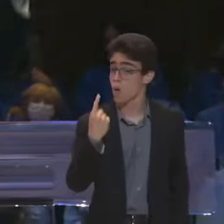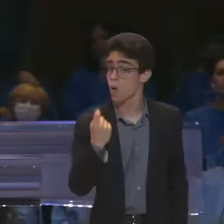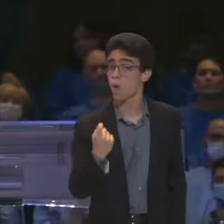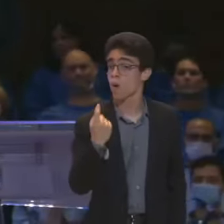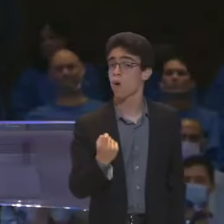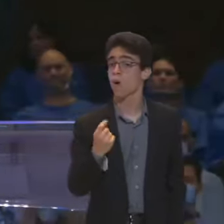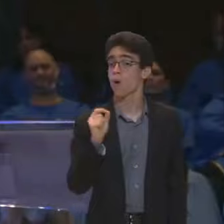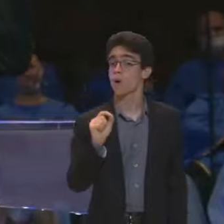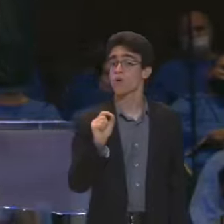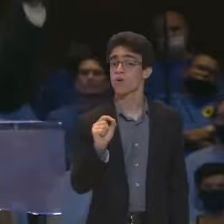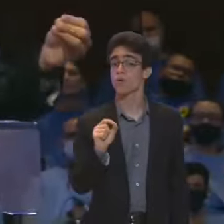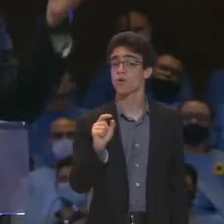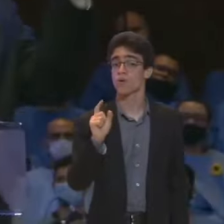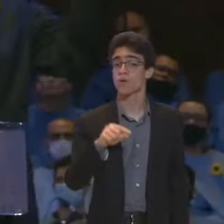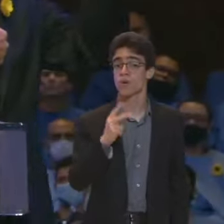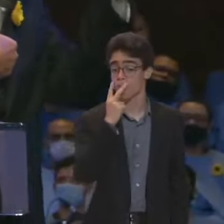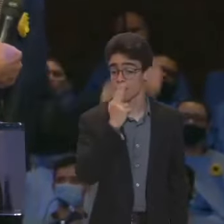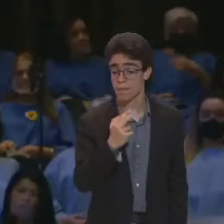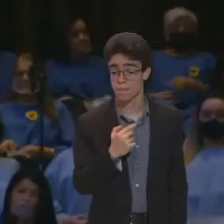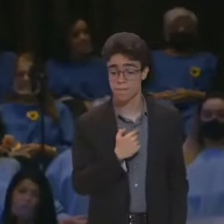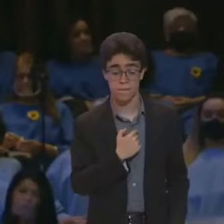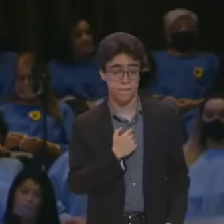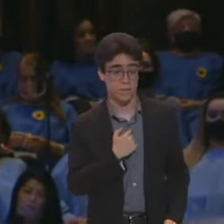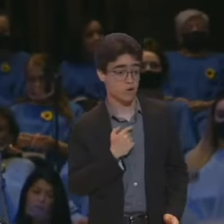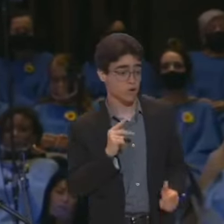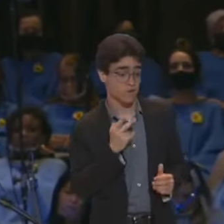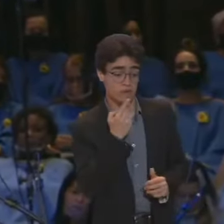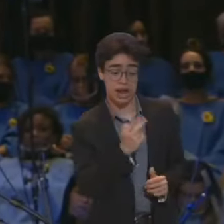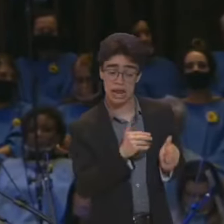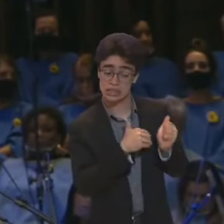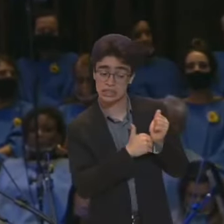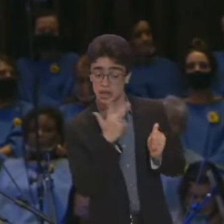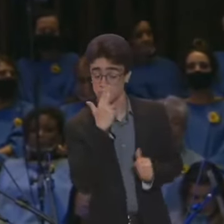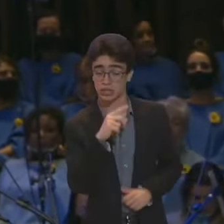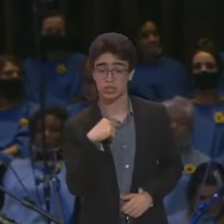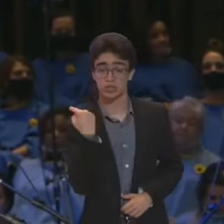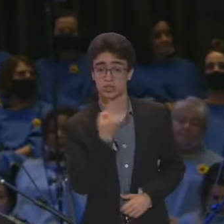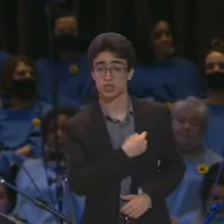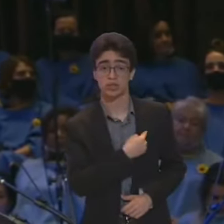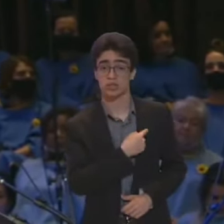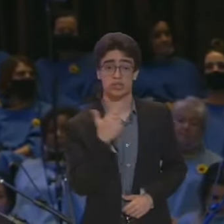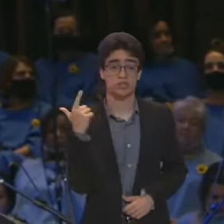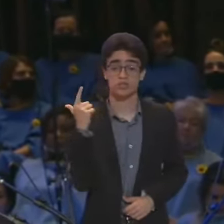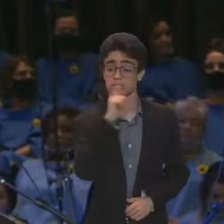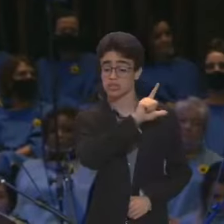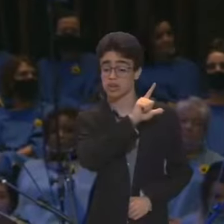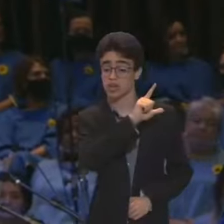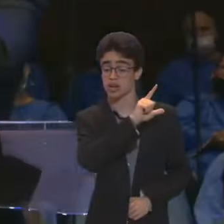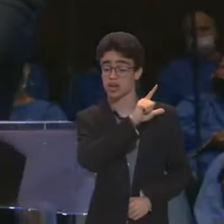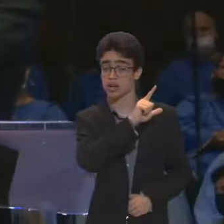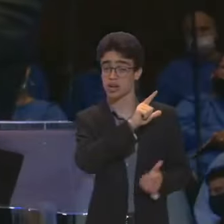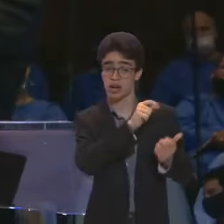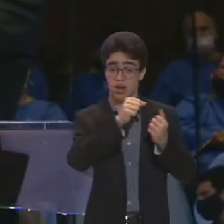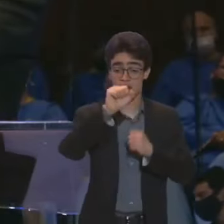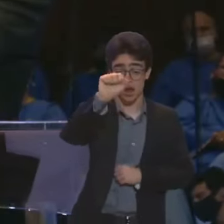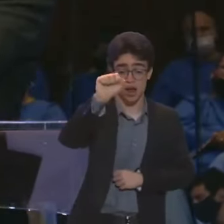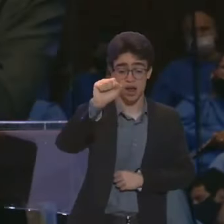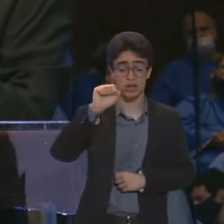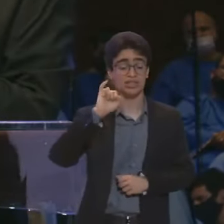segredo e a relação do meu sucesso na minha vida encaminhada espiritual só